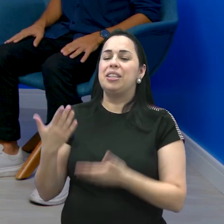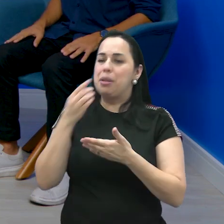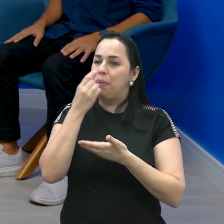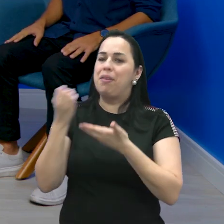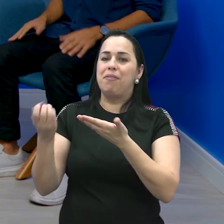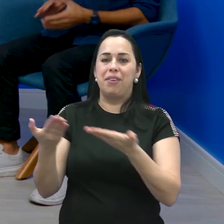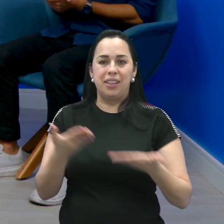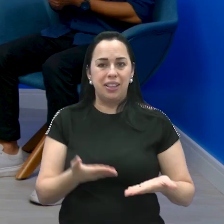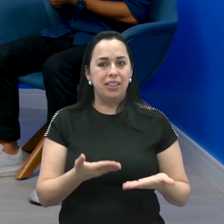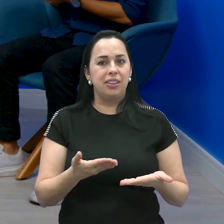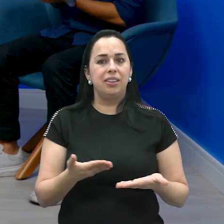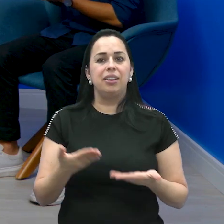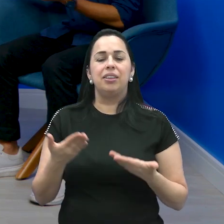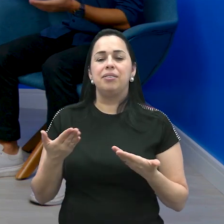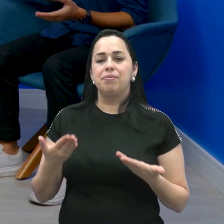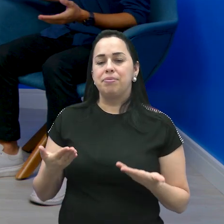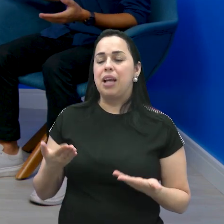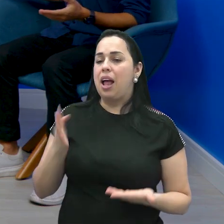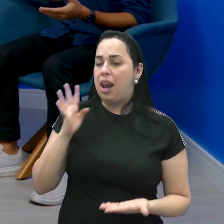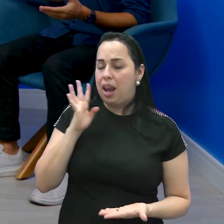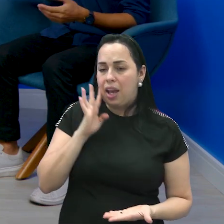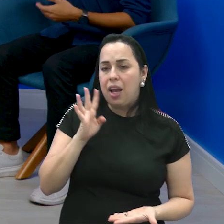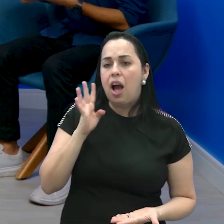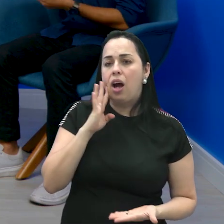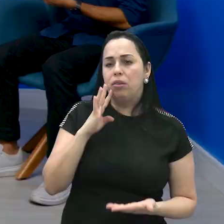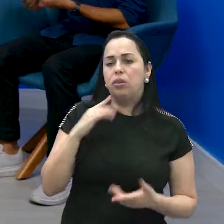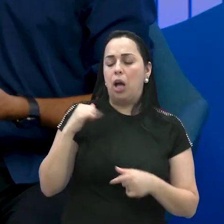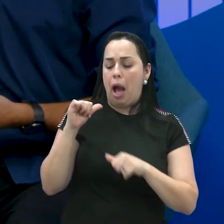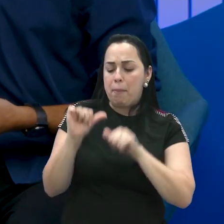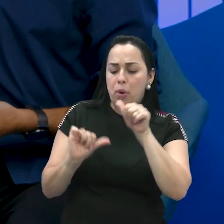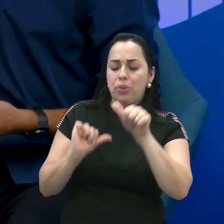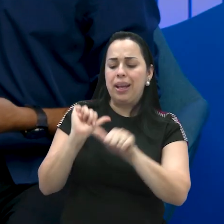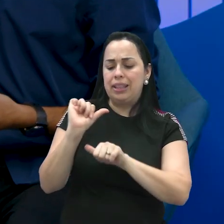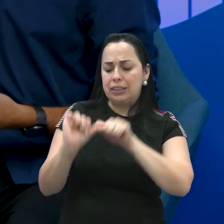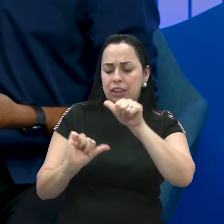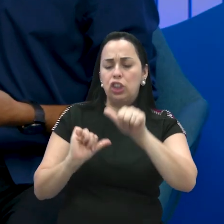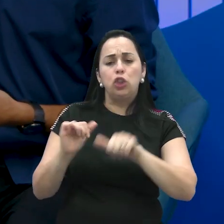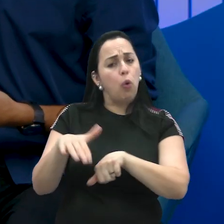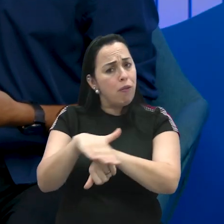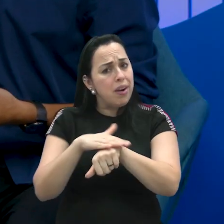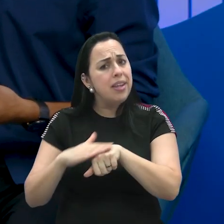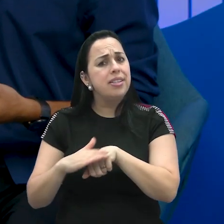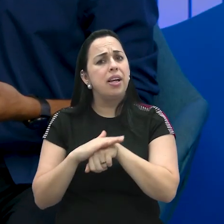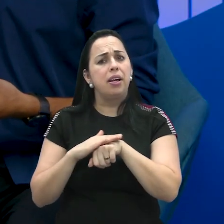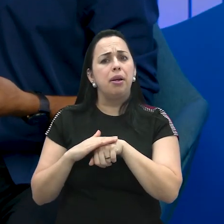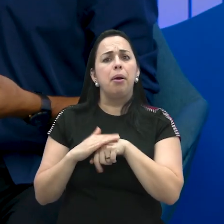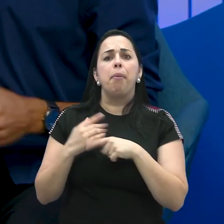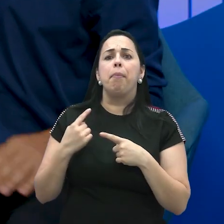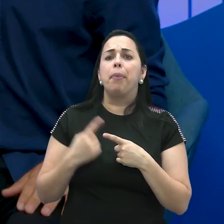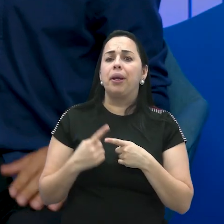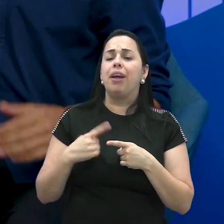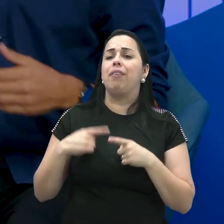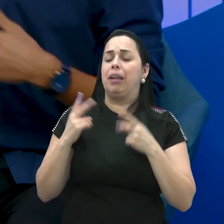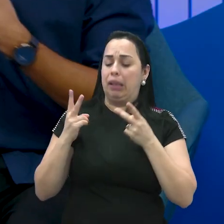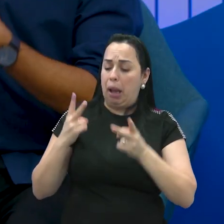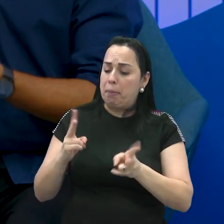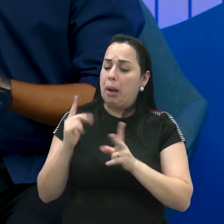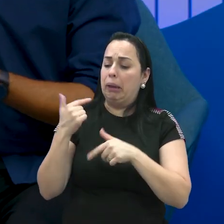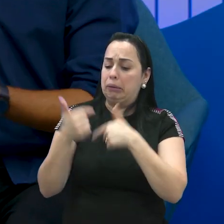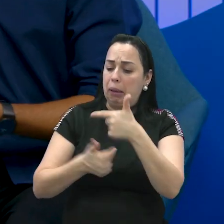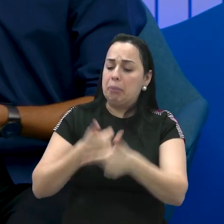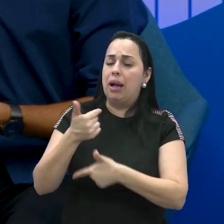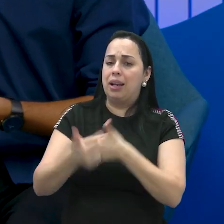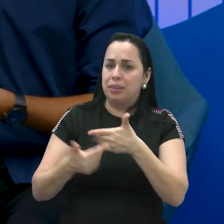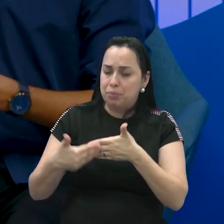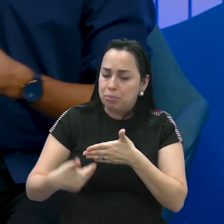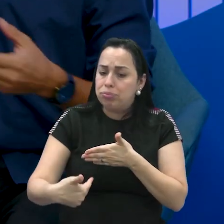seja sempre bem-vinda. Obrigada. Legal, Marvi, a gente discutir sobre essas mudanças do mercado de trabalho, porque a gente vai continuar trabalhando aí